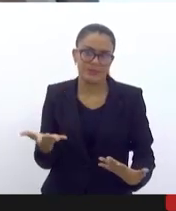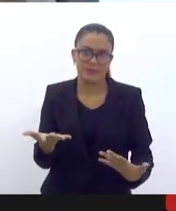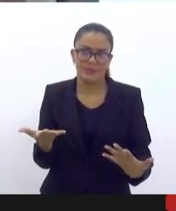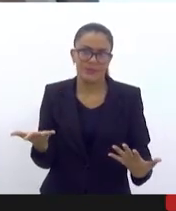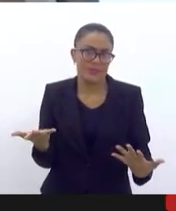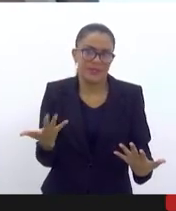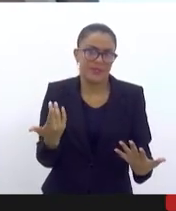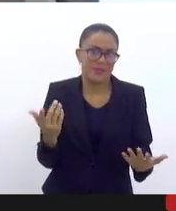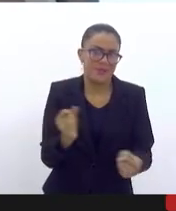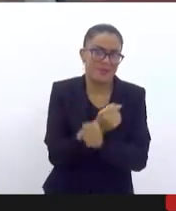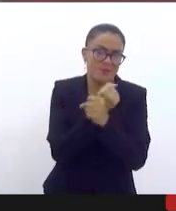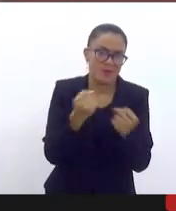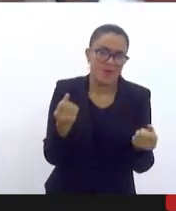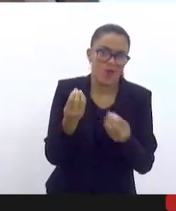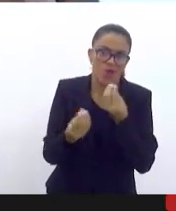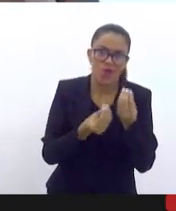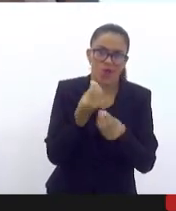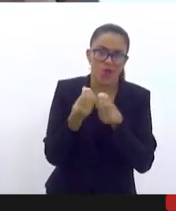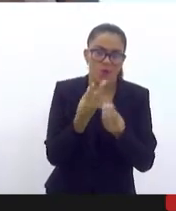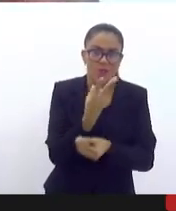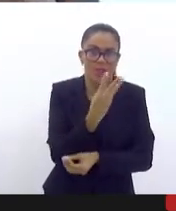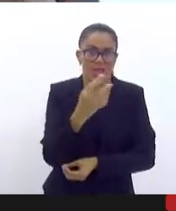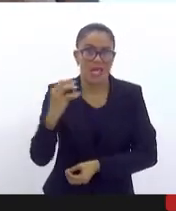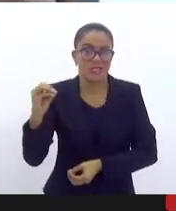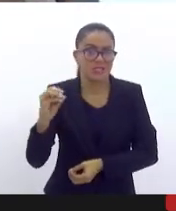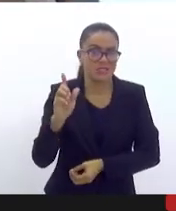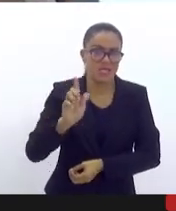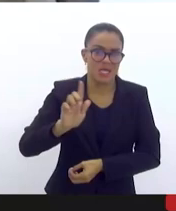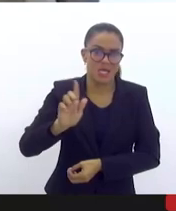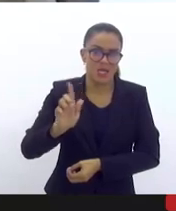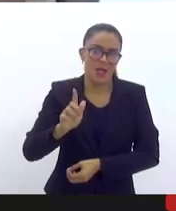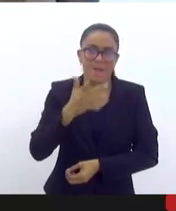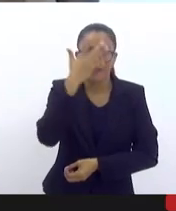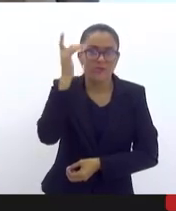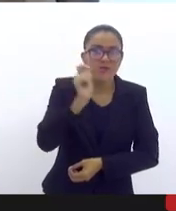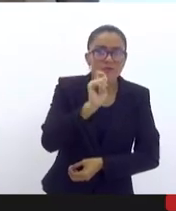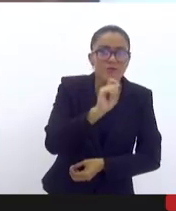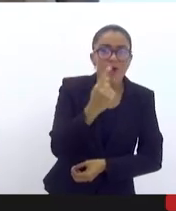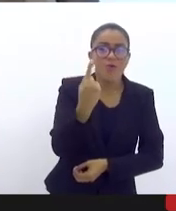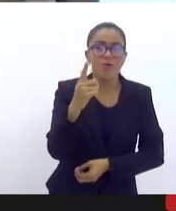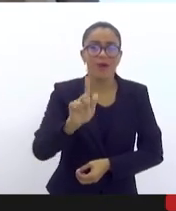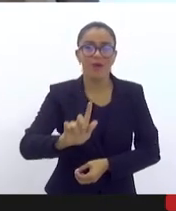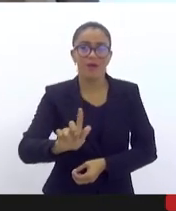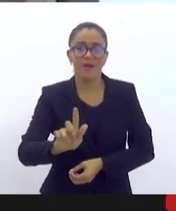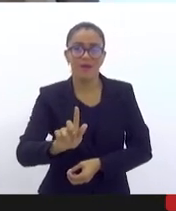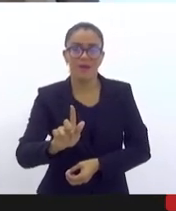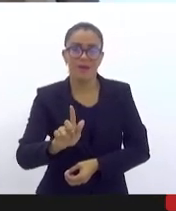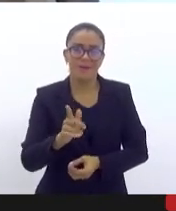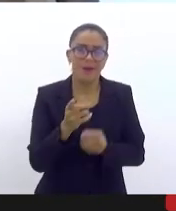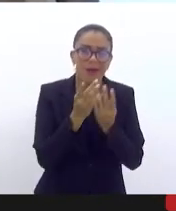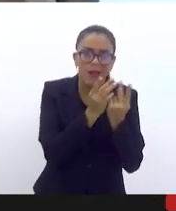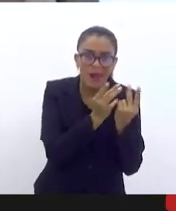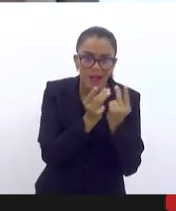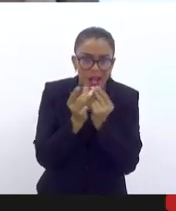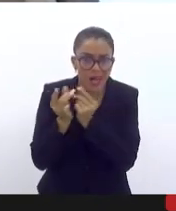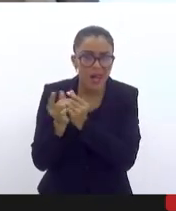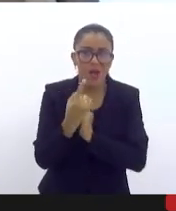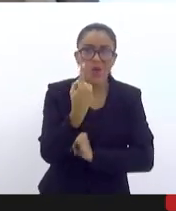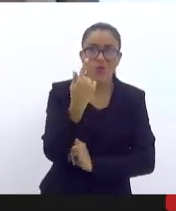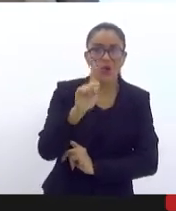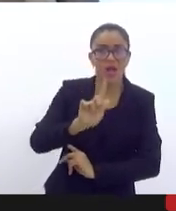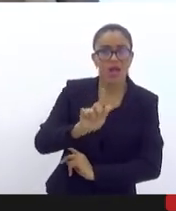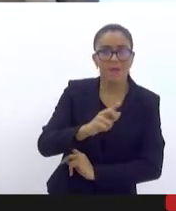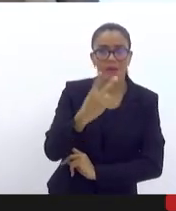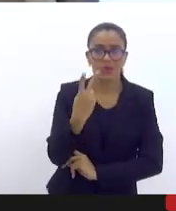tem a familiaridade com dose e tal as pessoas fumam um drama ou cigarros baseados de um grama dois